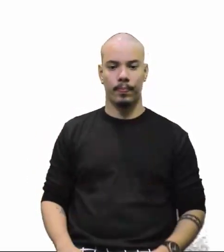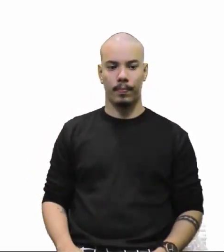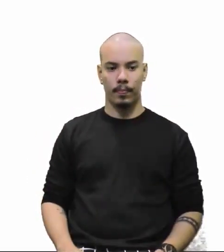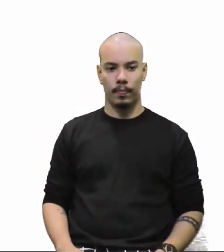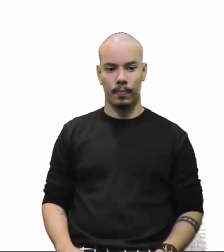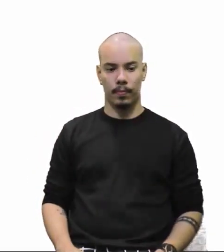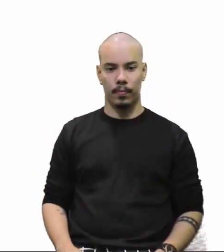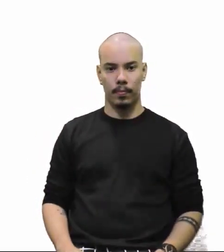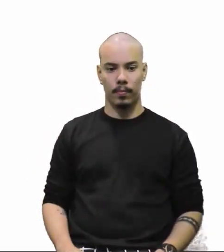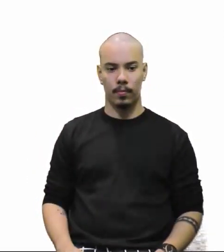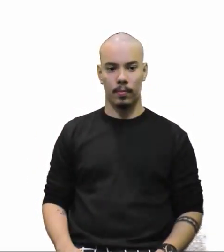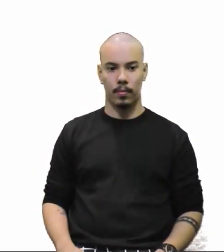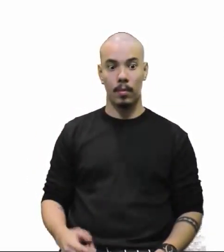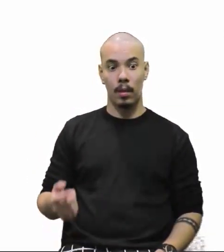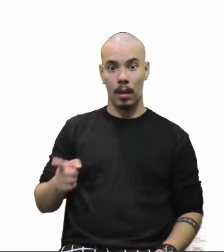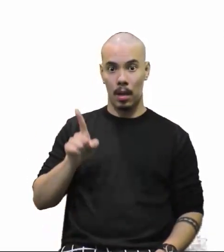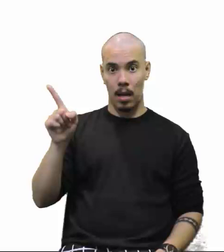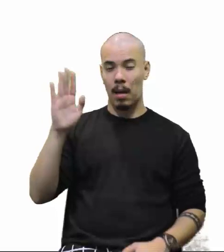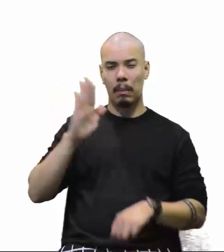isso aqui é ar, né?